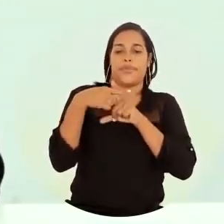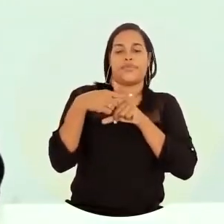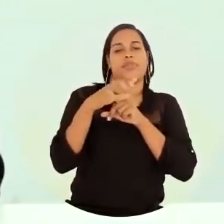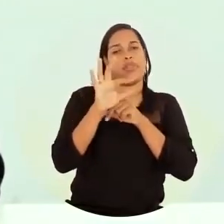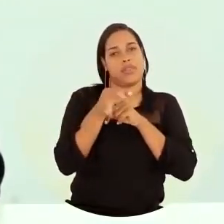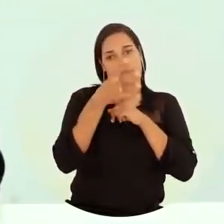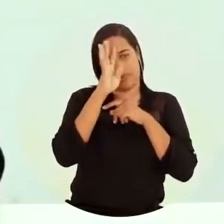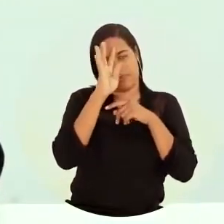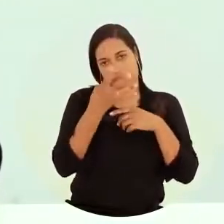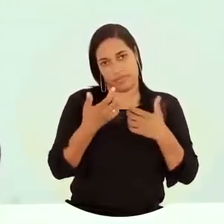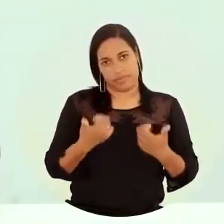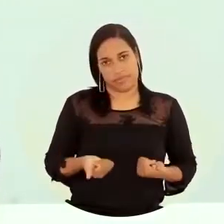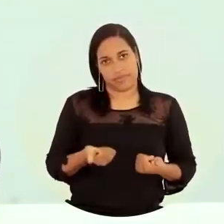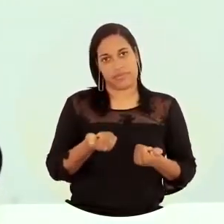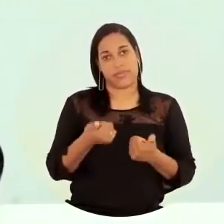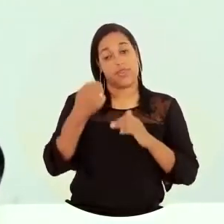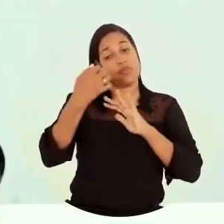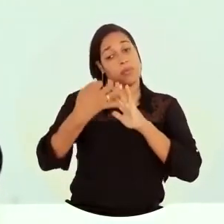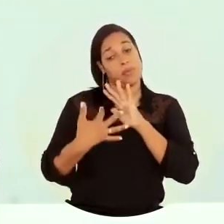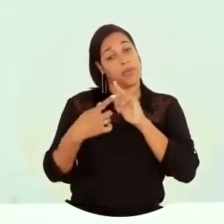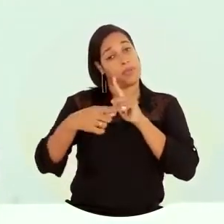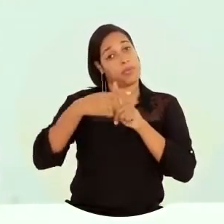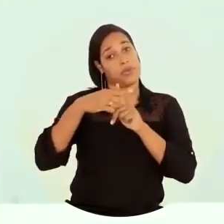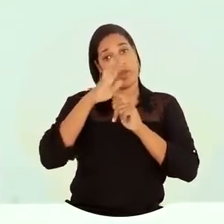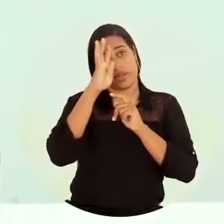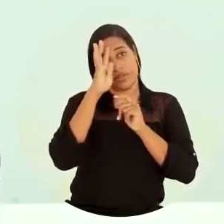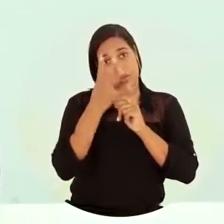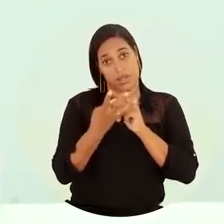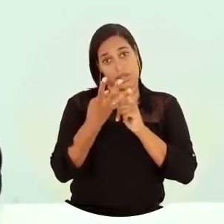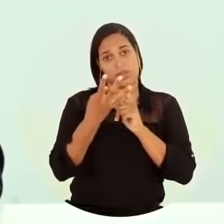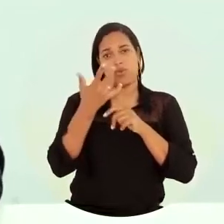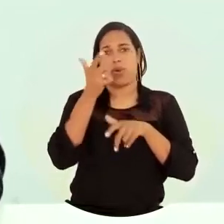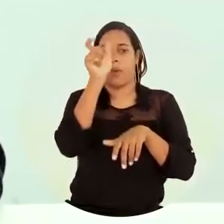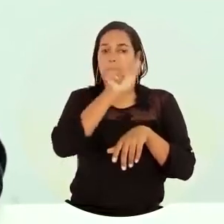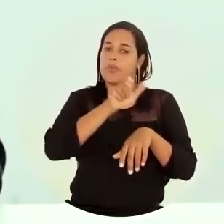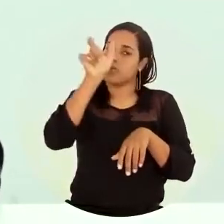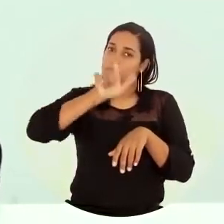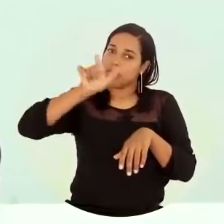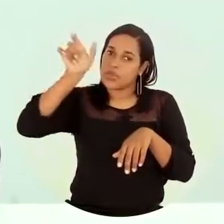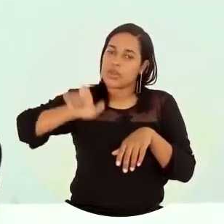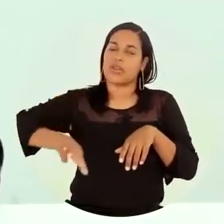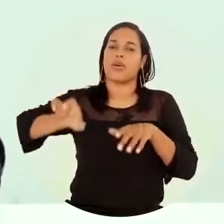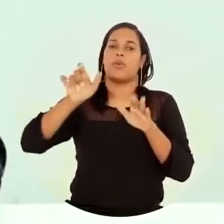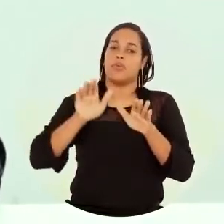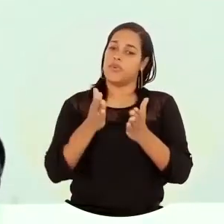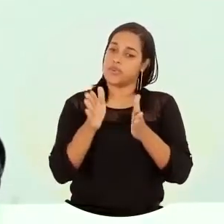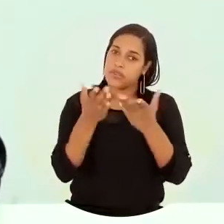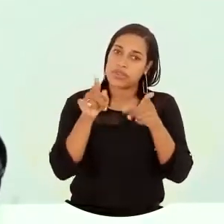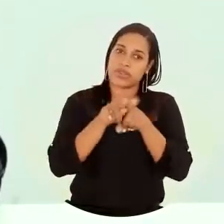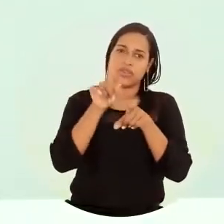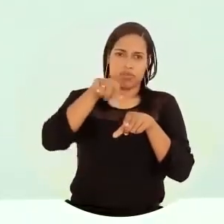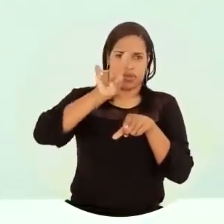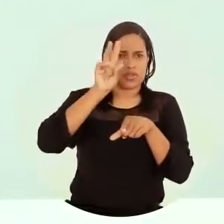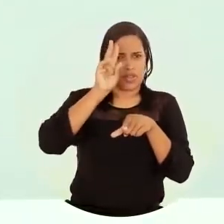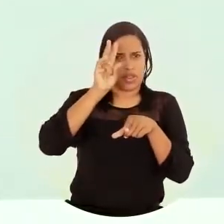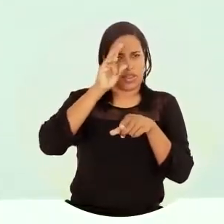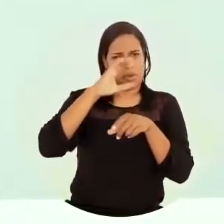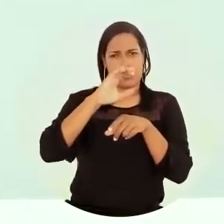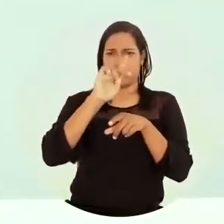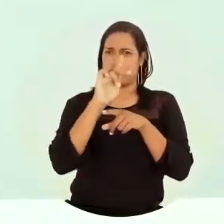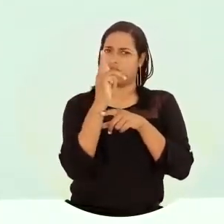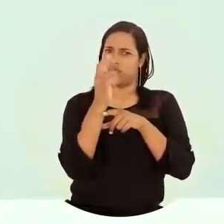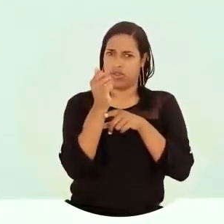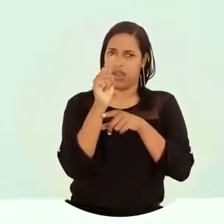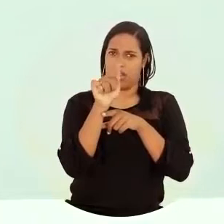resultados. Falando em bons resultados, falando em parte comportamental, motivacional, quem lembra do chá? Então,